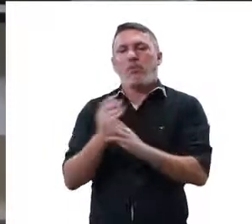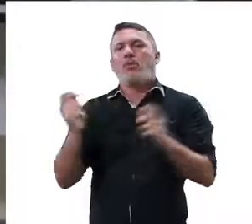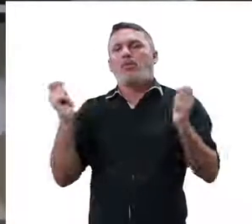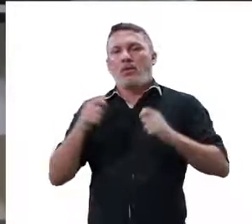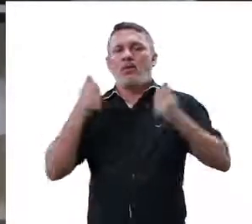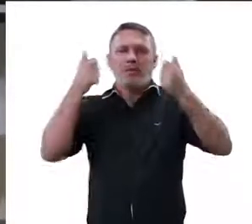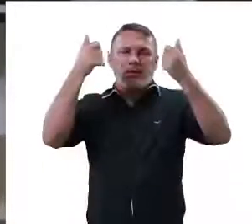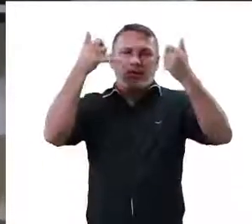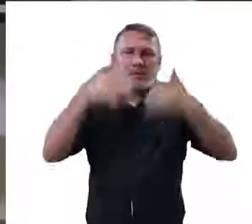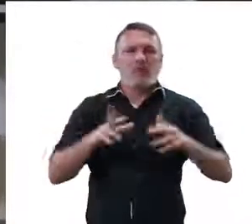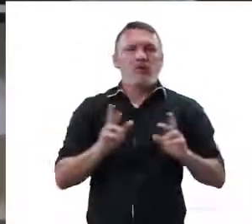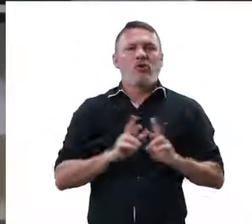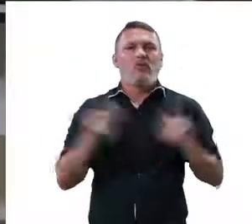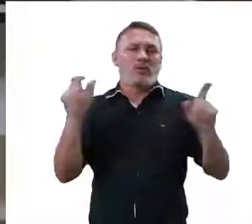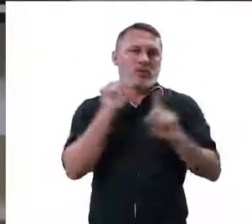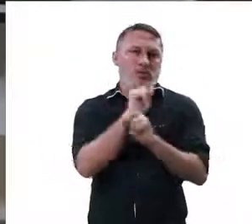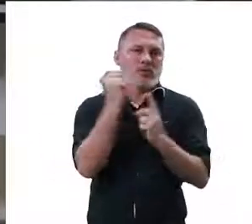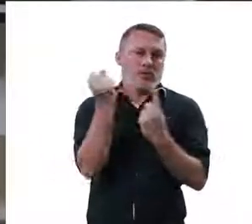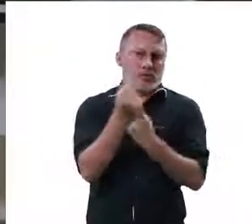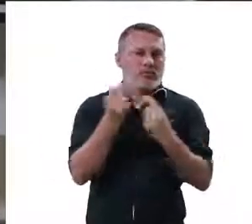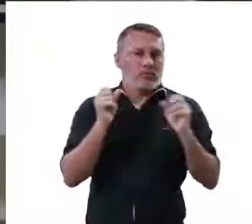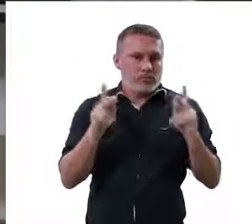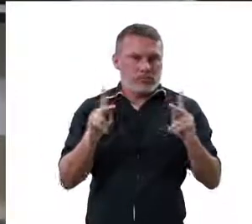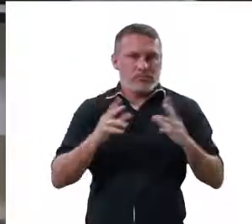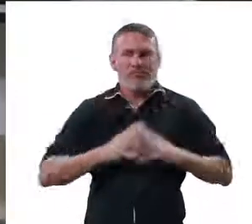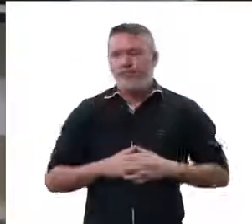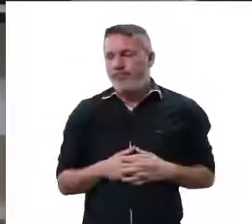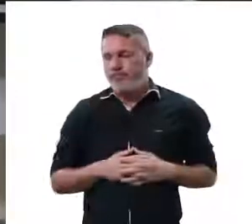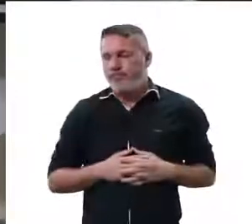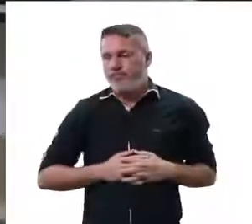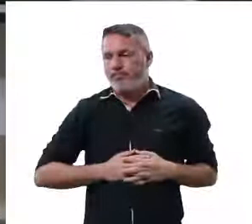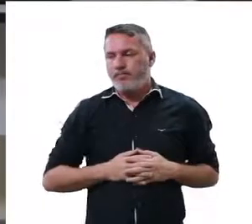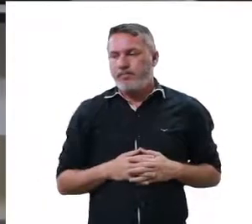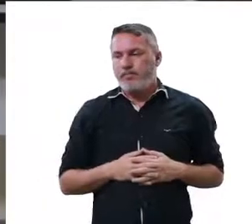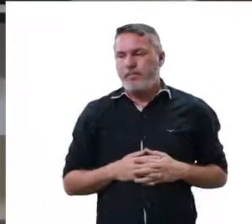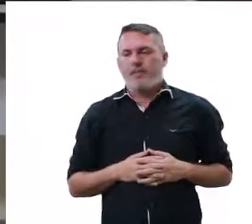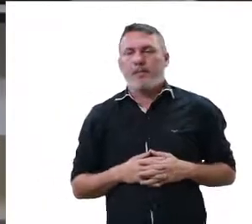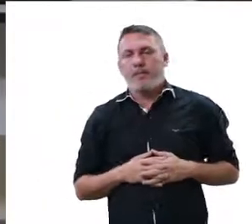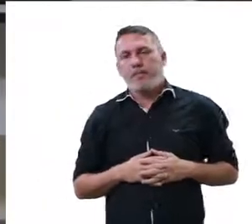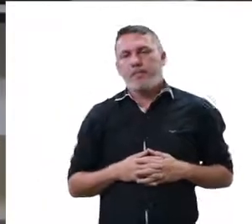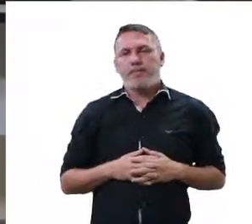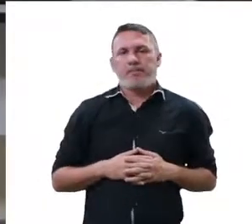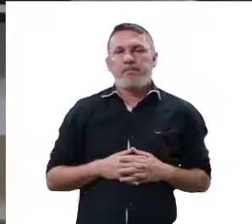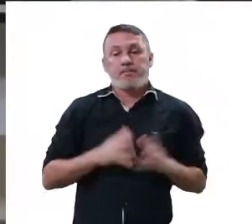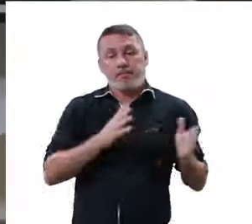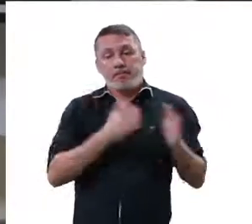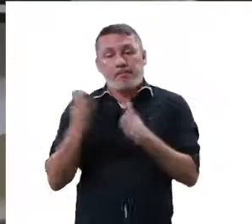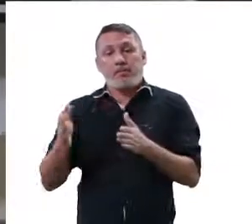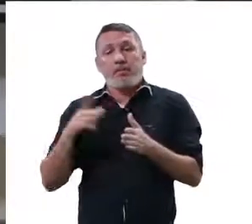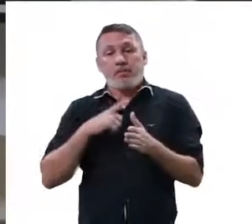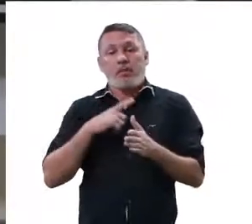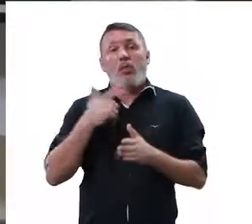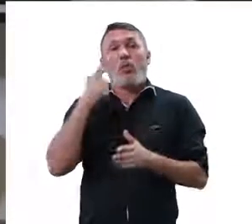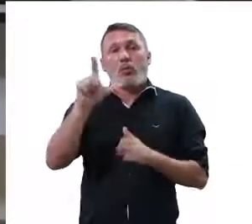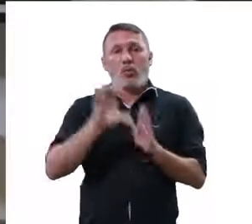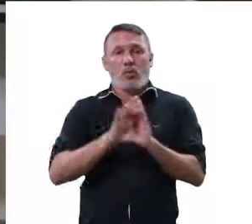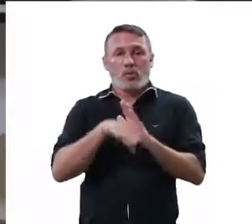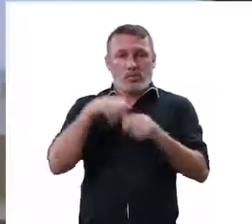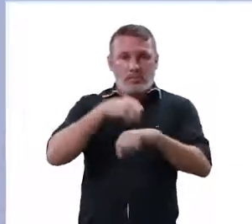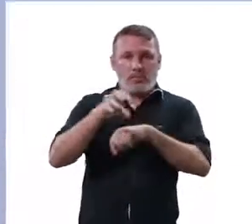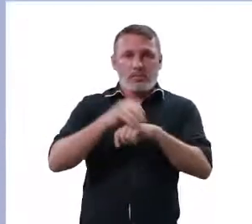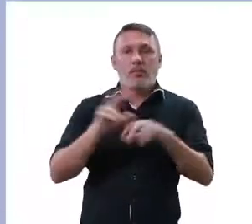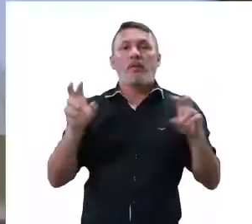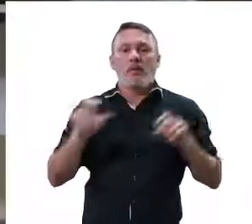Definições que permitem a explicação dessas diferentes sociedades. Certo? Aí entra um